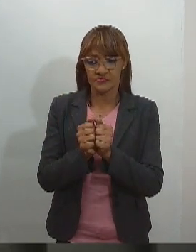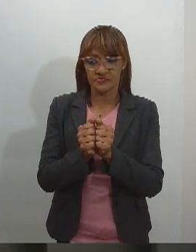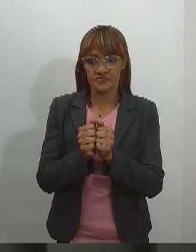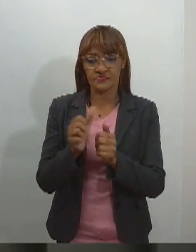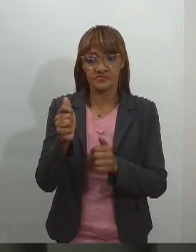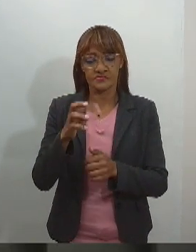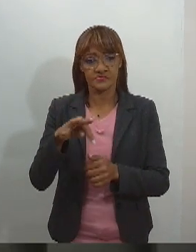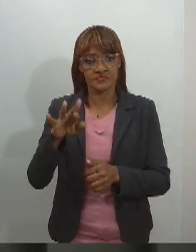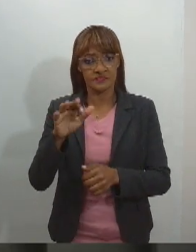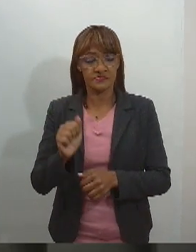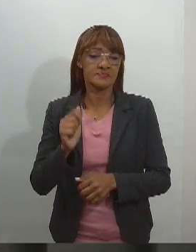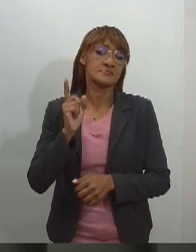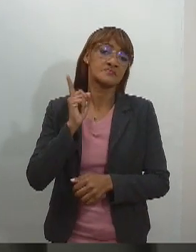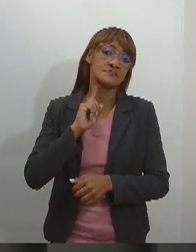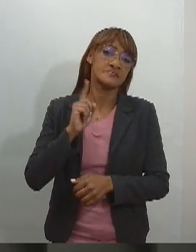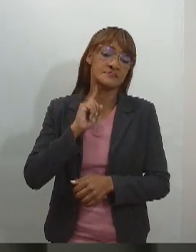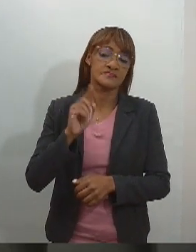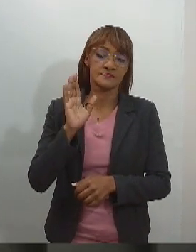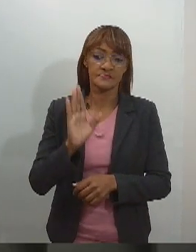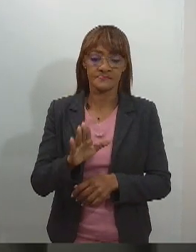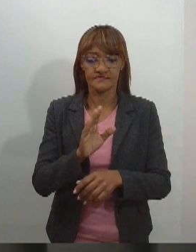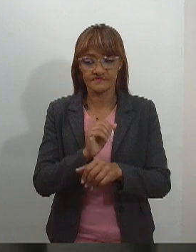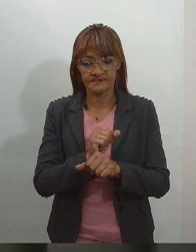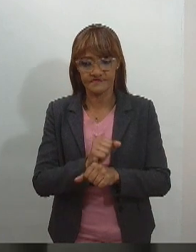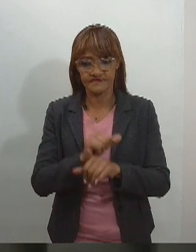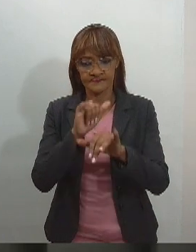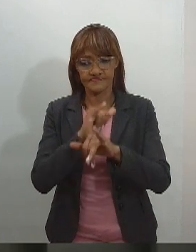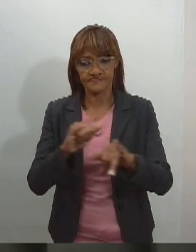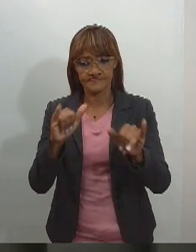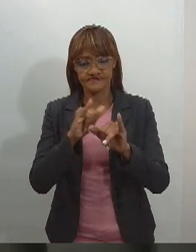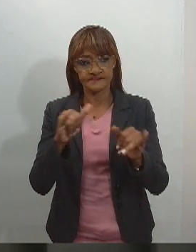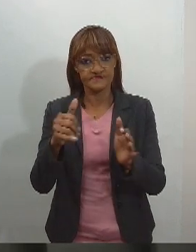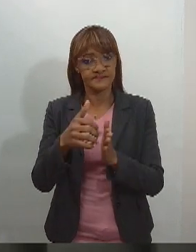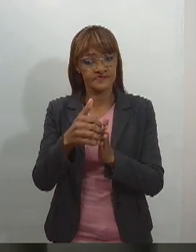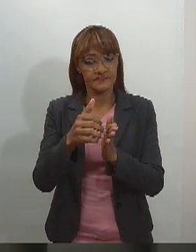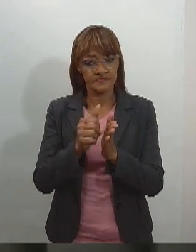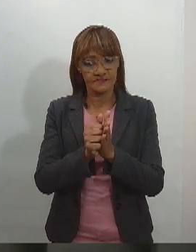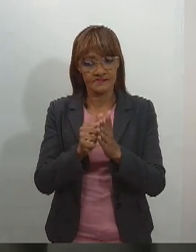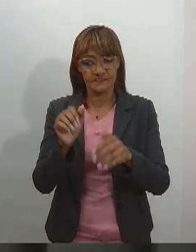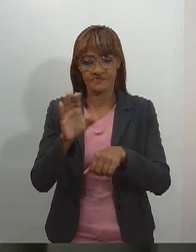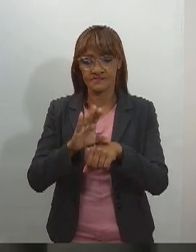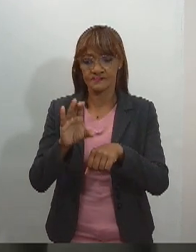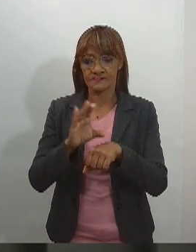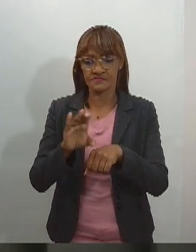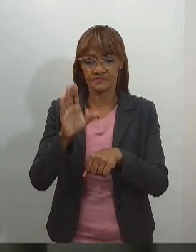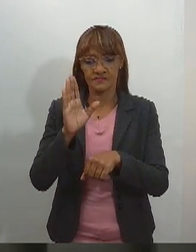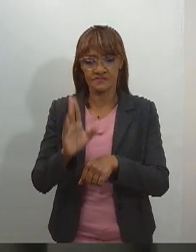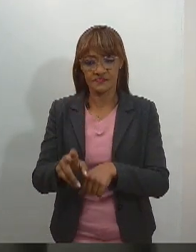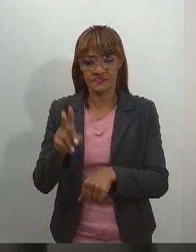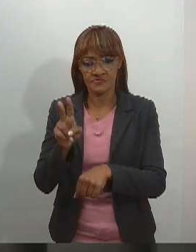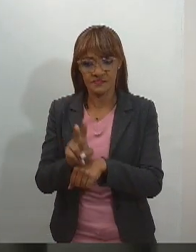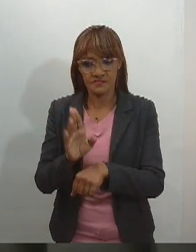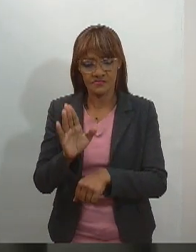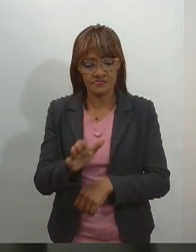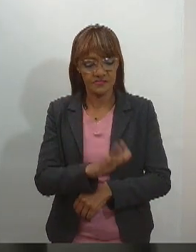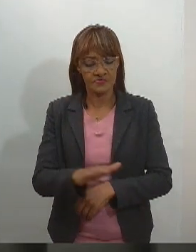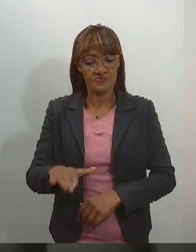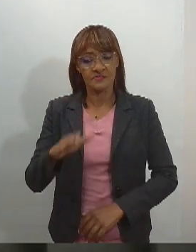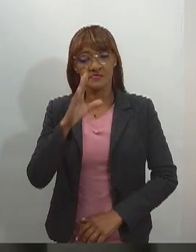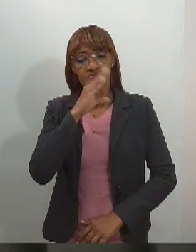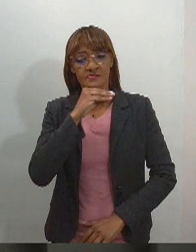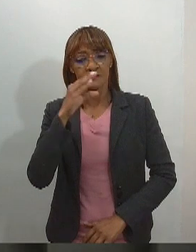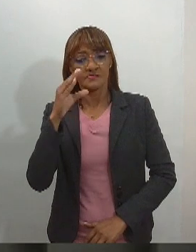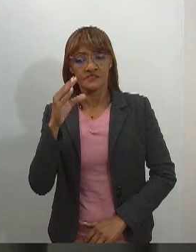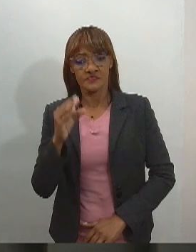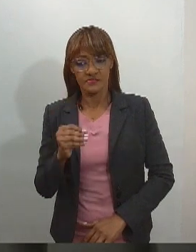Gerais, divulga que estão abertas as inscrições do curso A Escuta Protegida de Crianças e Adolescentes, escuta